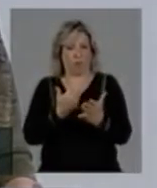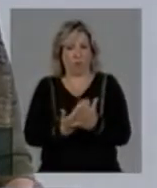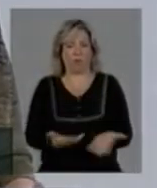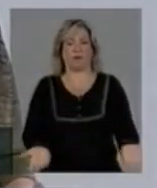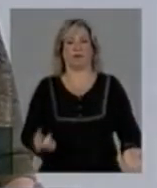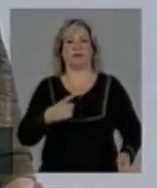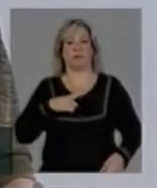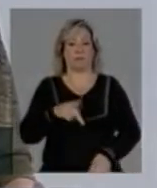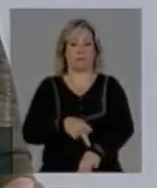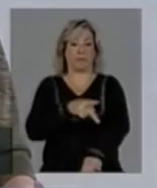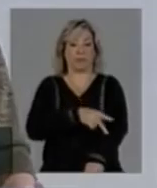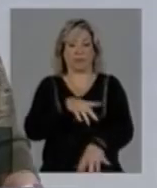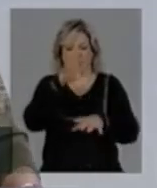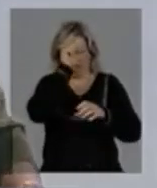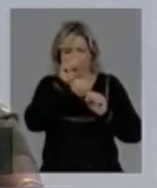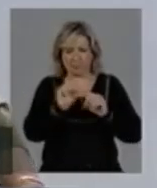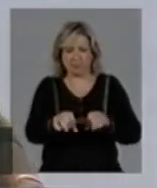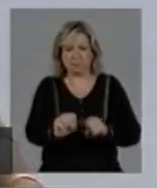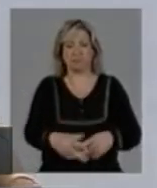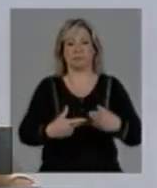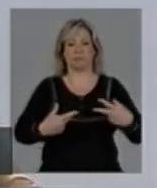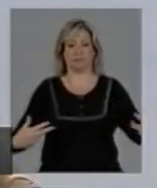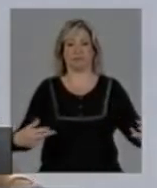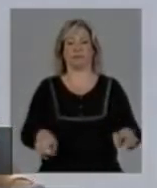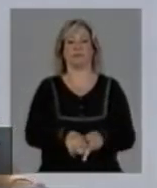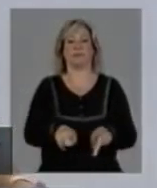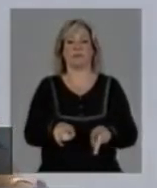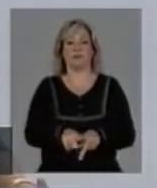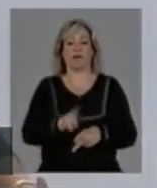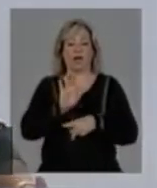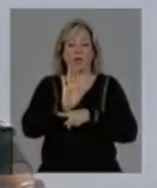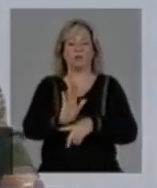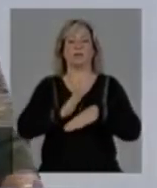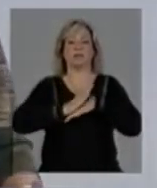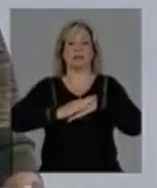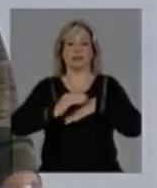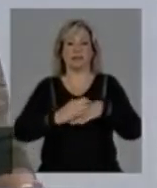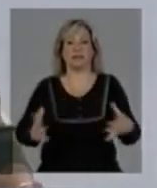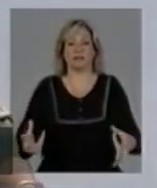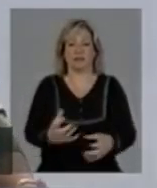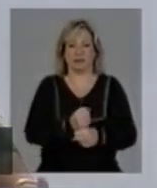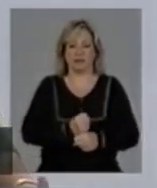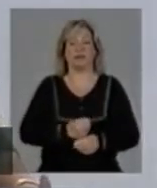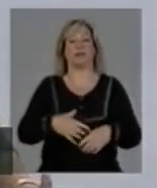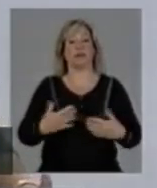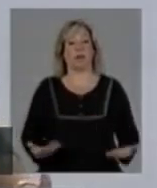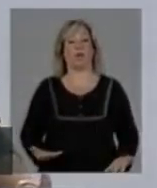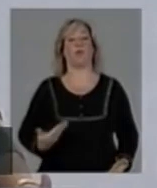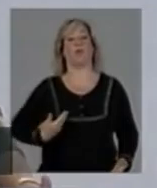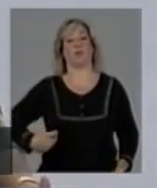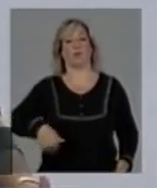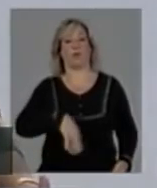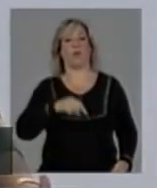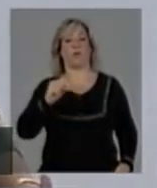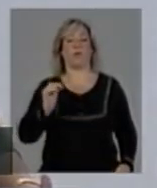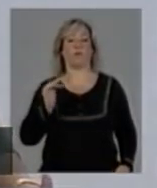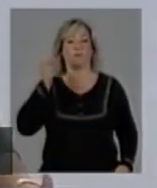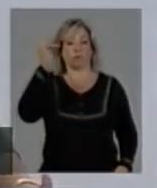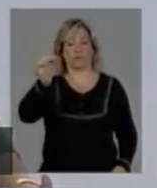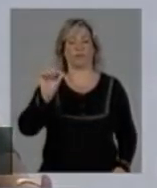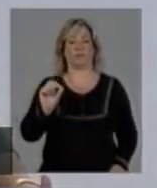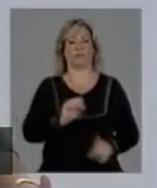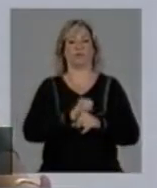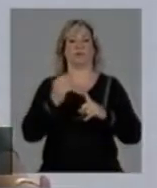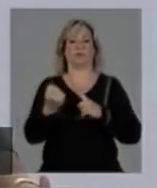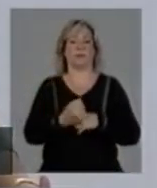das partes mais importantes para o conjunto da sociedade, na medida em que, se